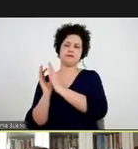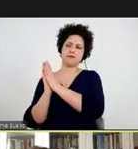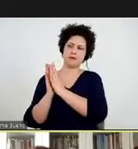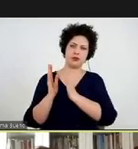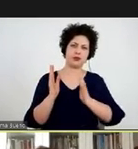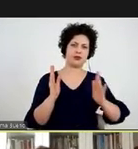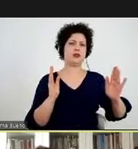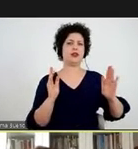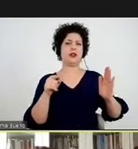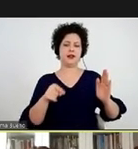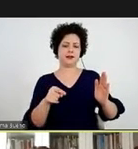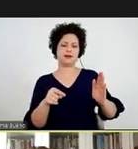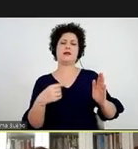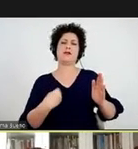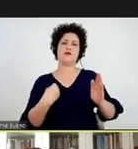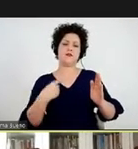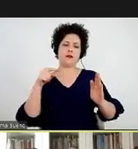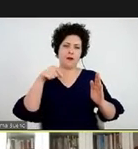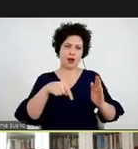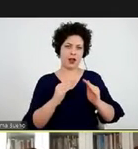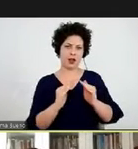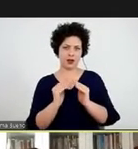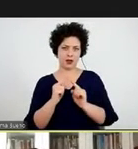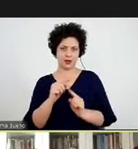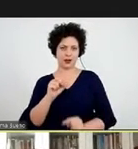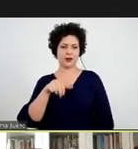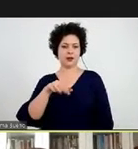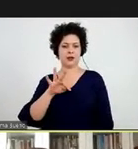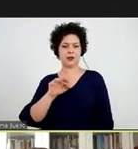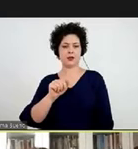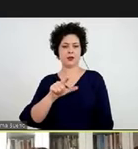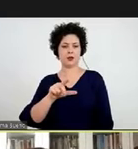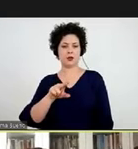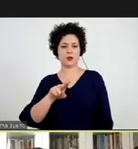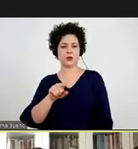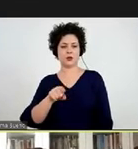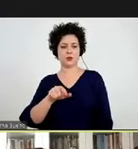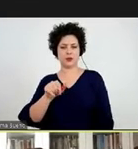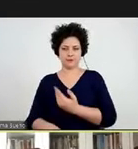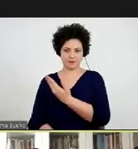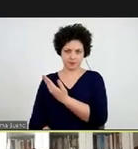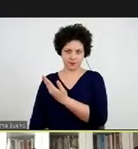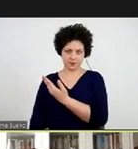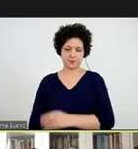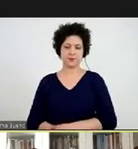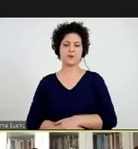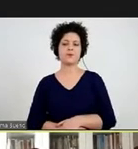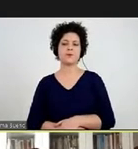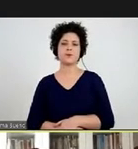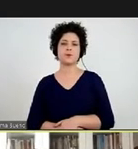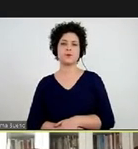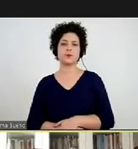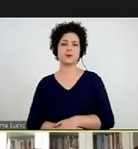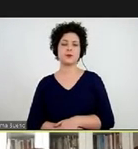que ela esteve na Capela Santa Luzia. Nós vamos iniciar com